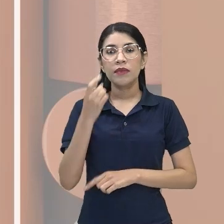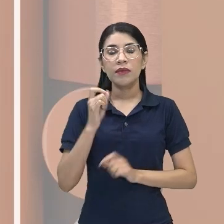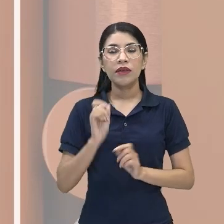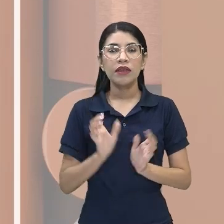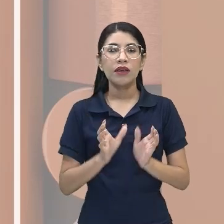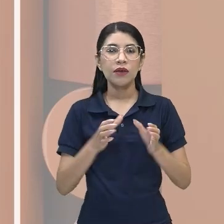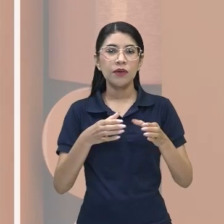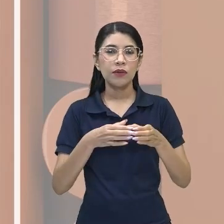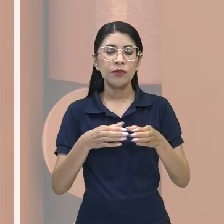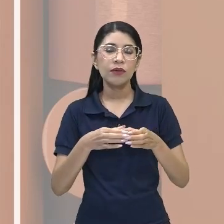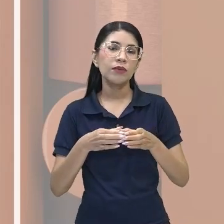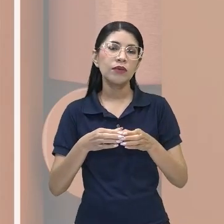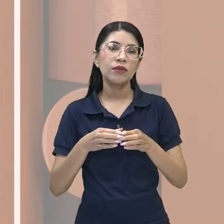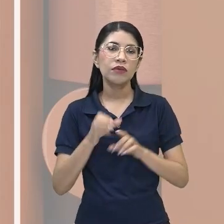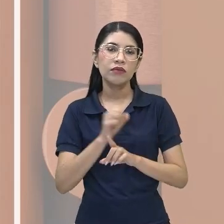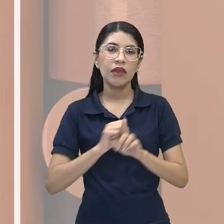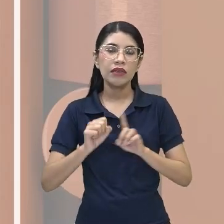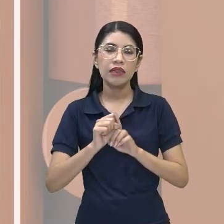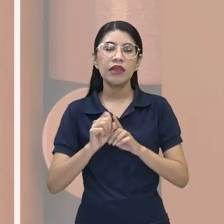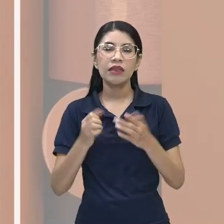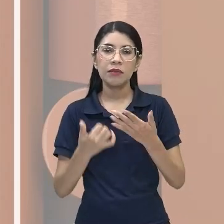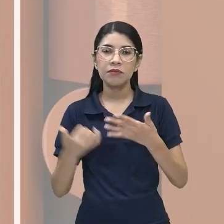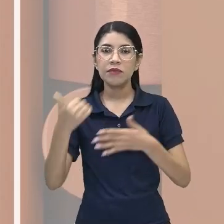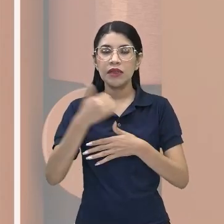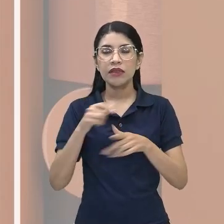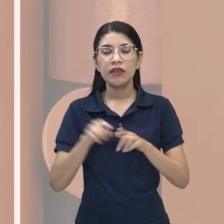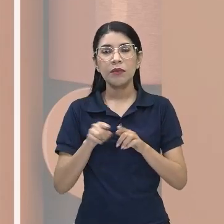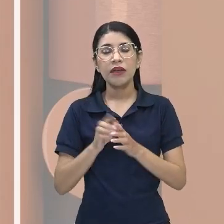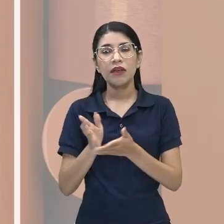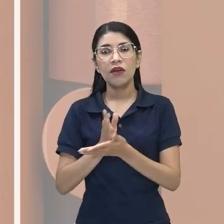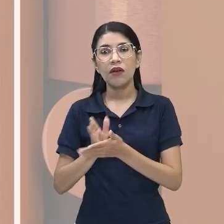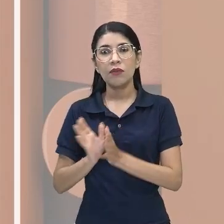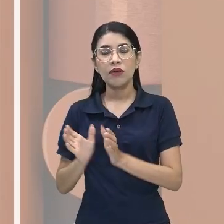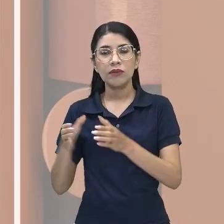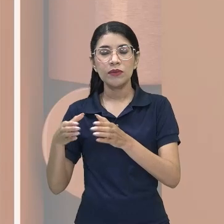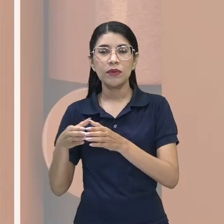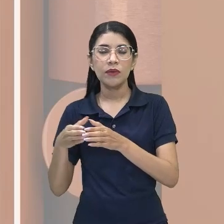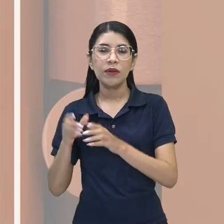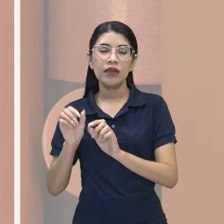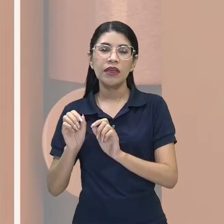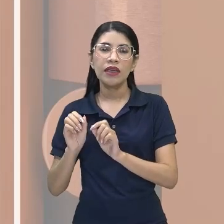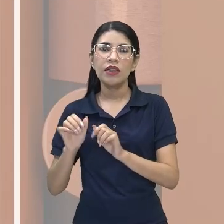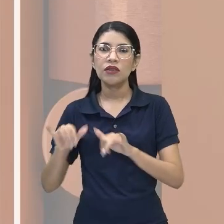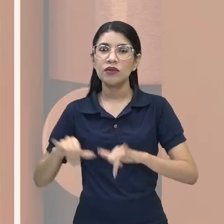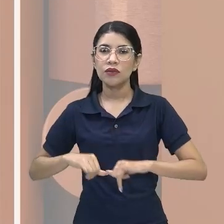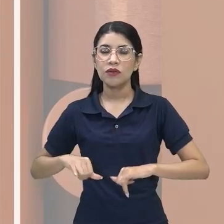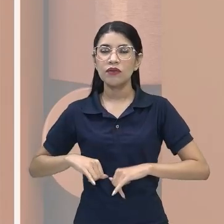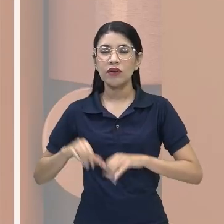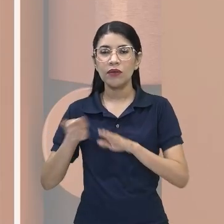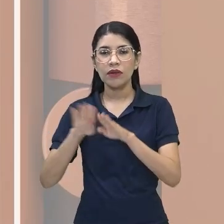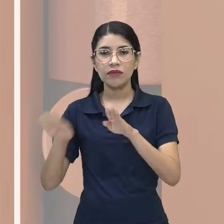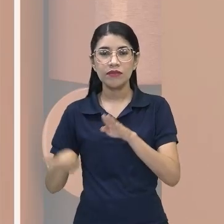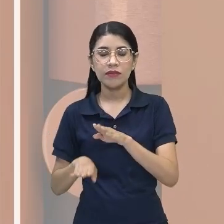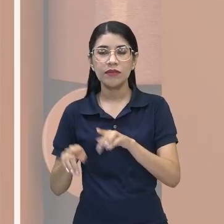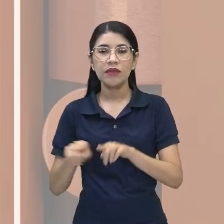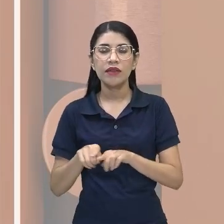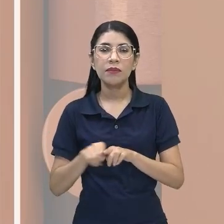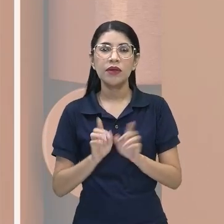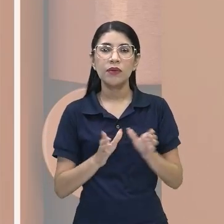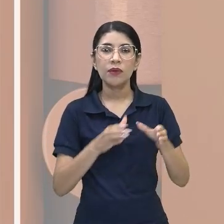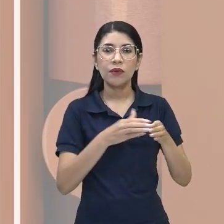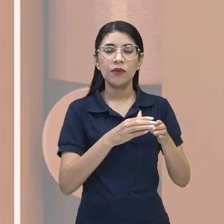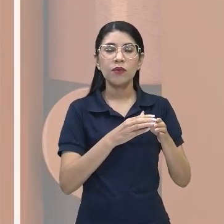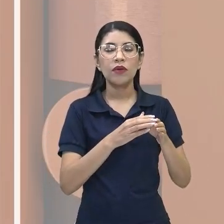sociais privilegiadas, enquanto existiam classes sociais marcadas pela desigualdade. Entre os privilegiados estavam